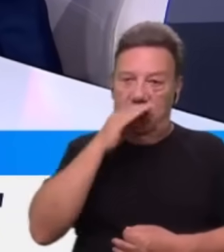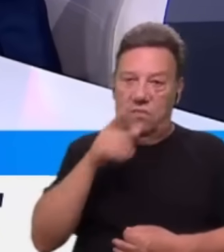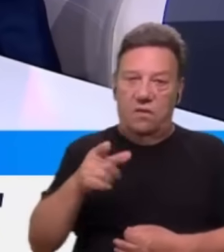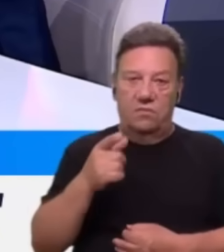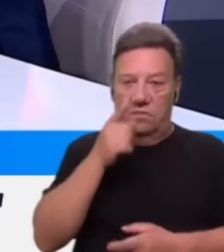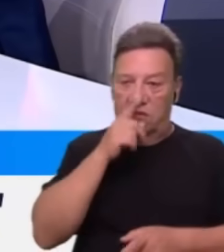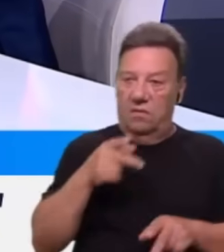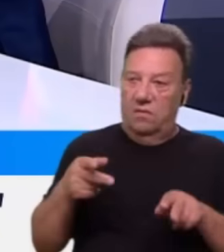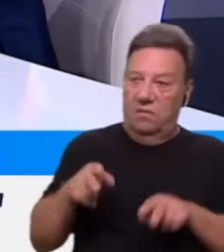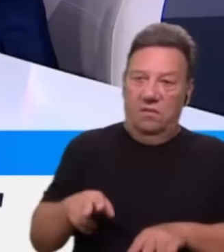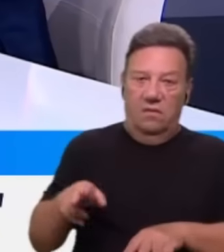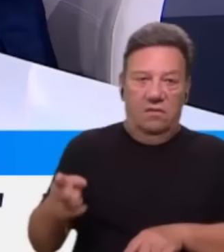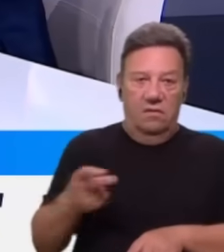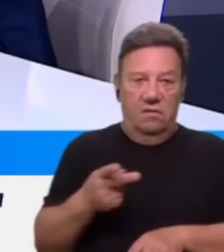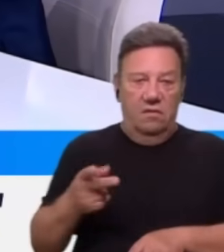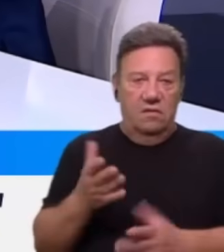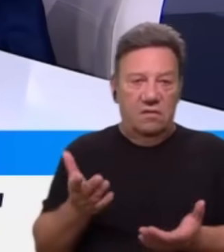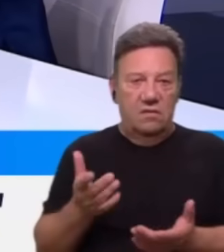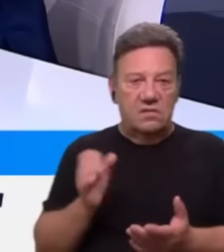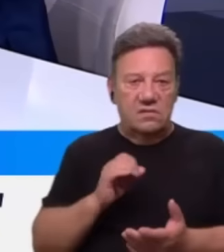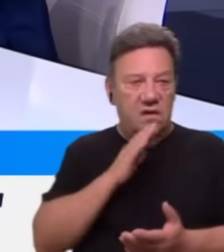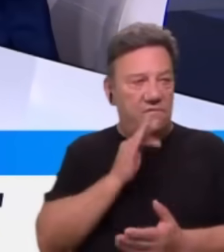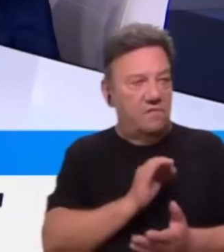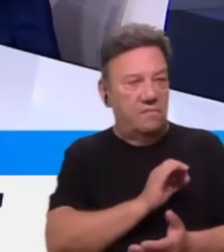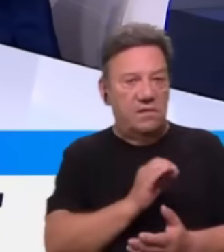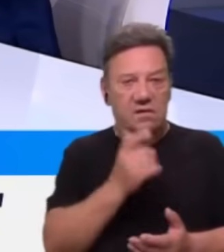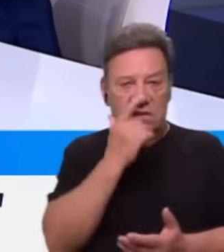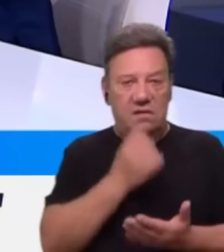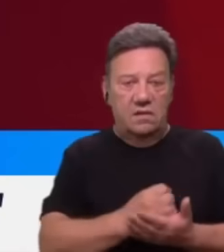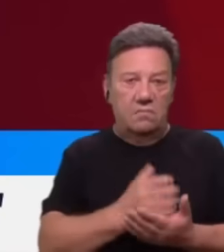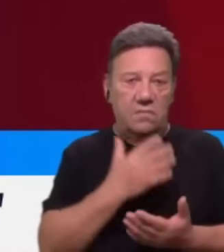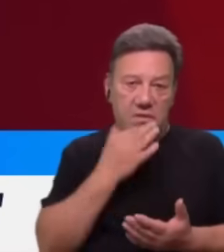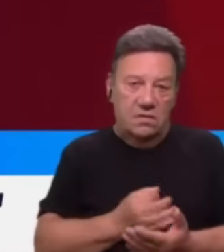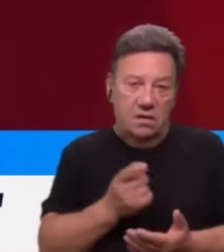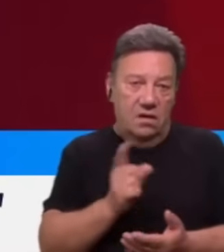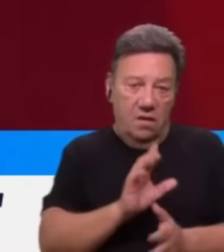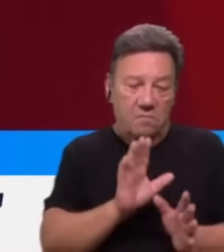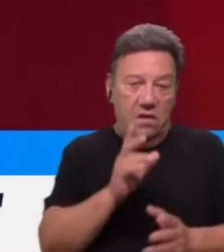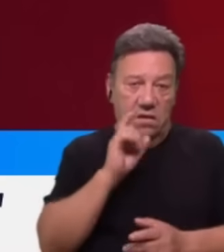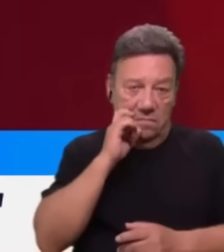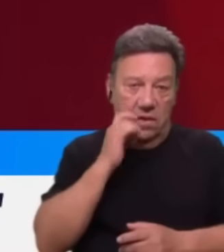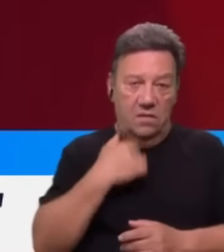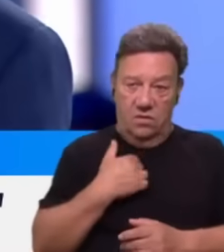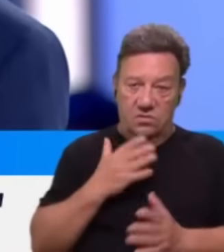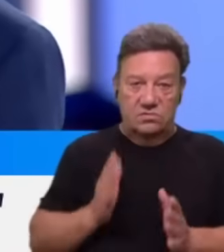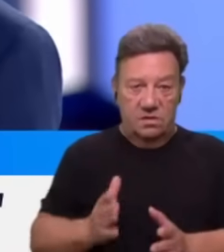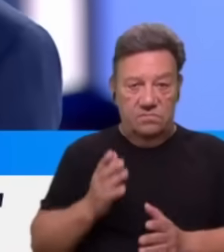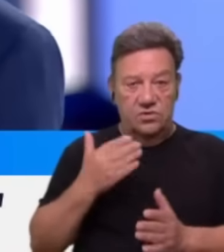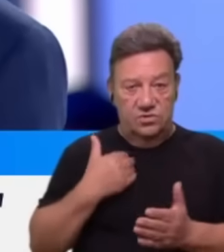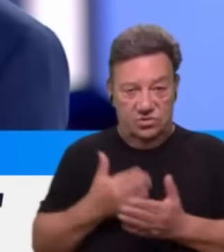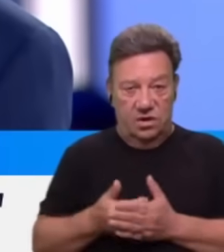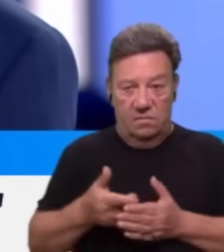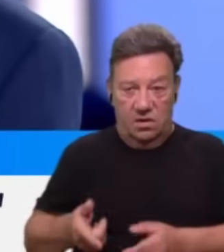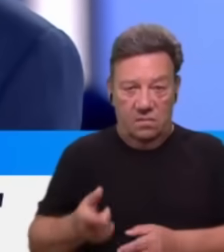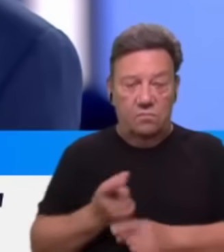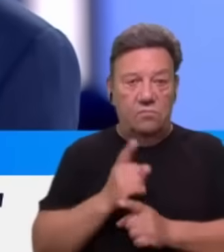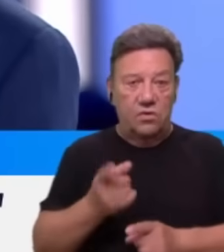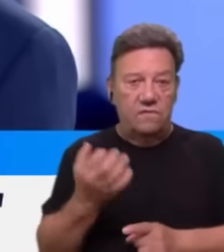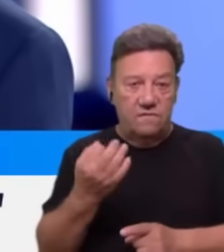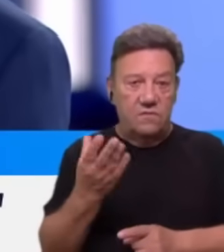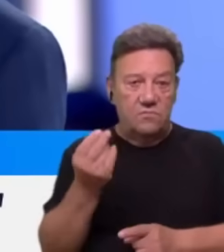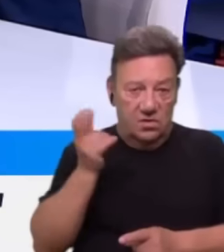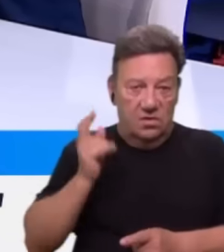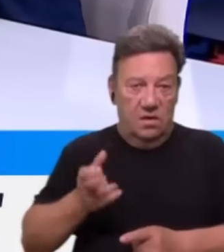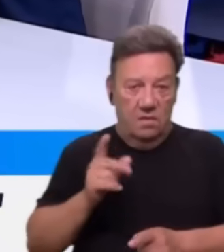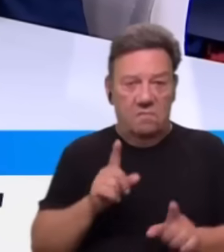partilhado sem a família sem ninguém com certeza que não é nós nós também Chegamos aqui porque houve